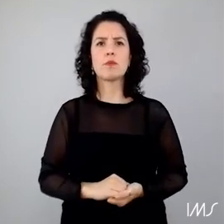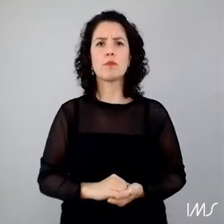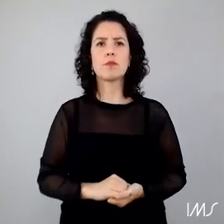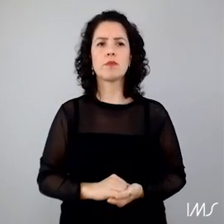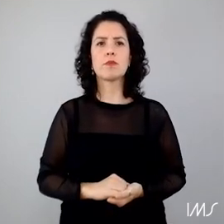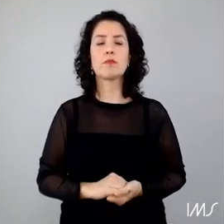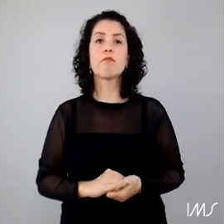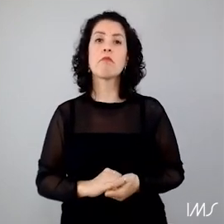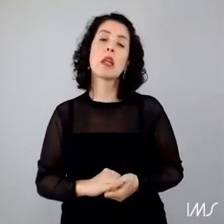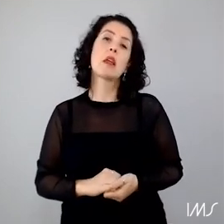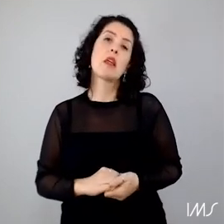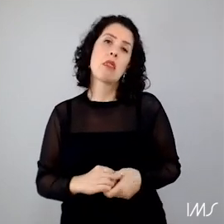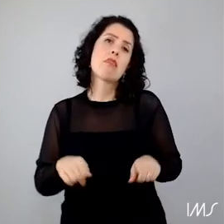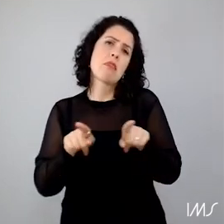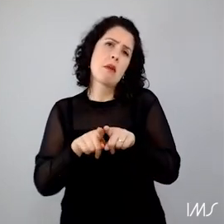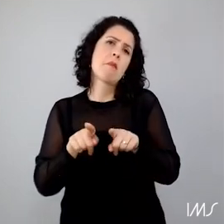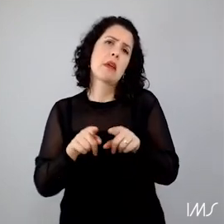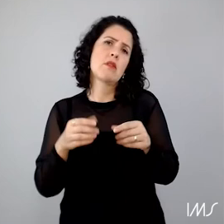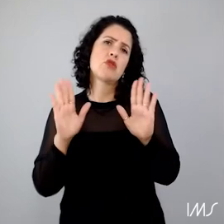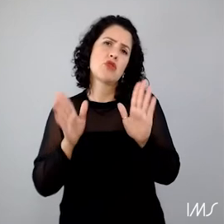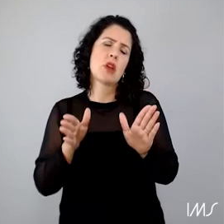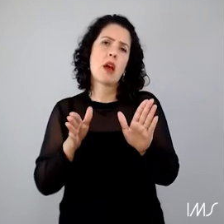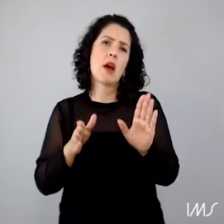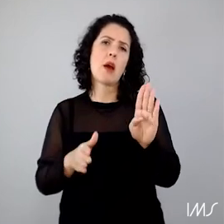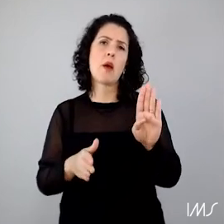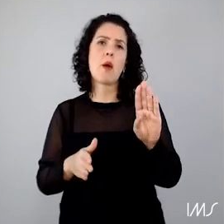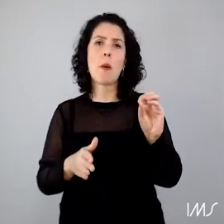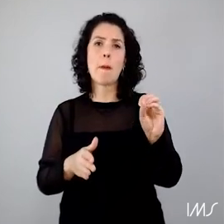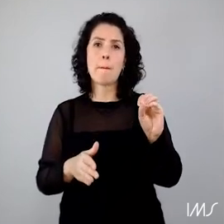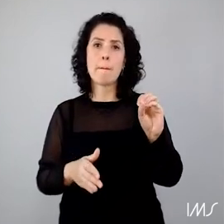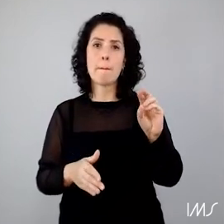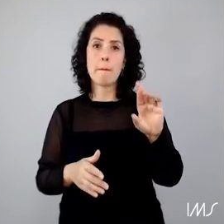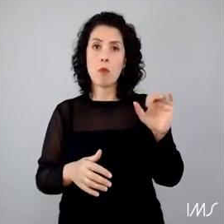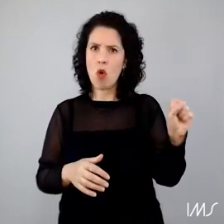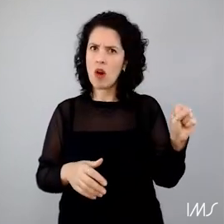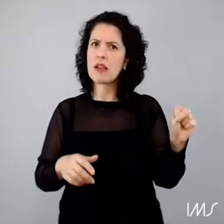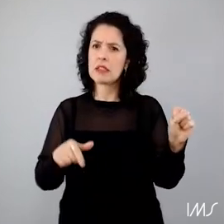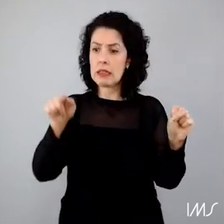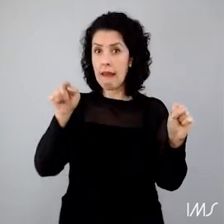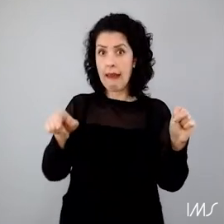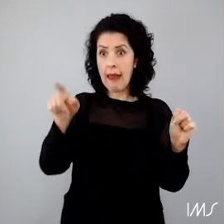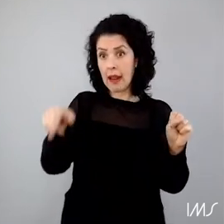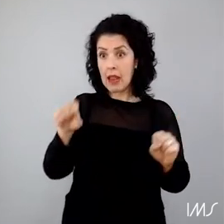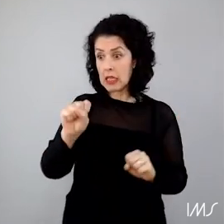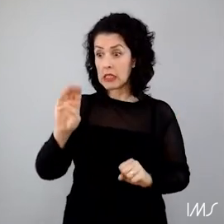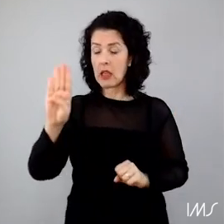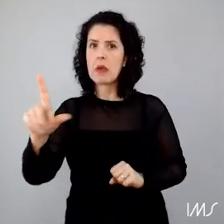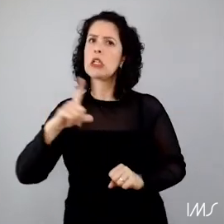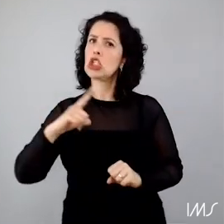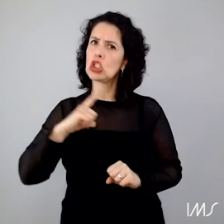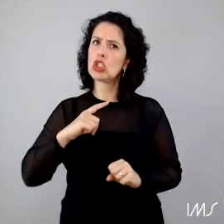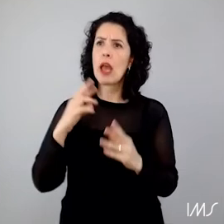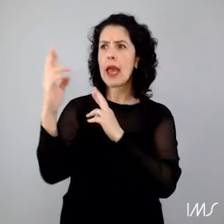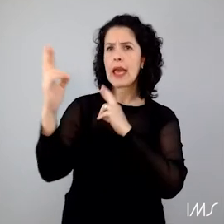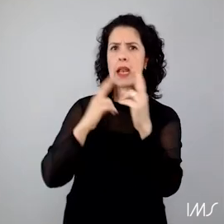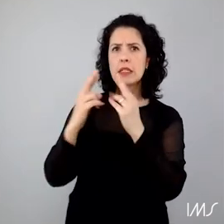por Boris, o relacionamento dela com vários autores, pesquisadores internacionais, né? O acervo de Stefani Abril é muito rico, ele